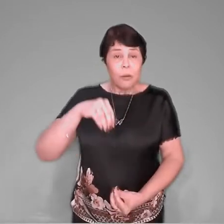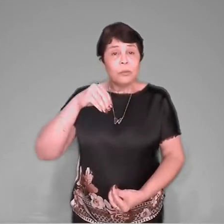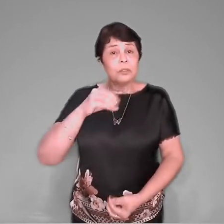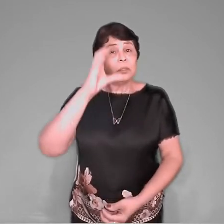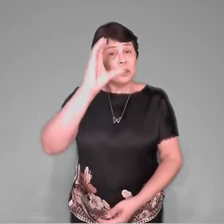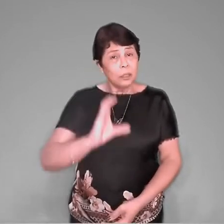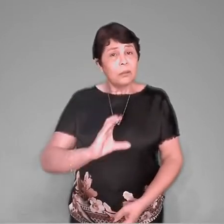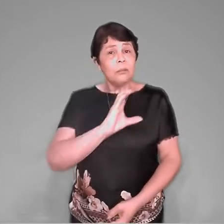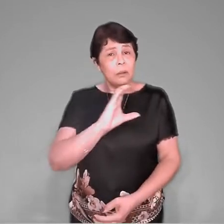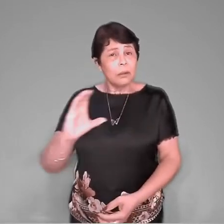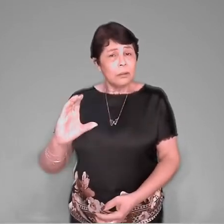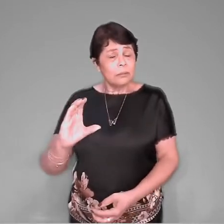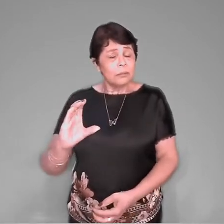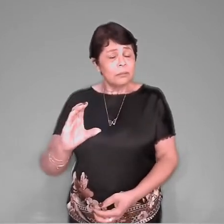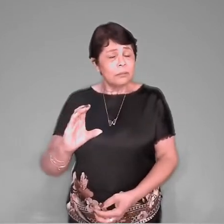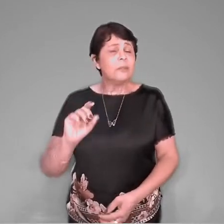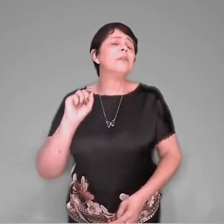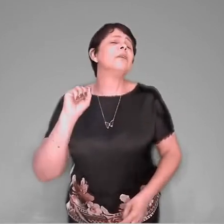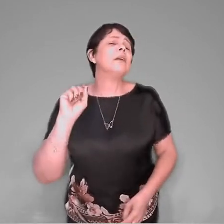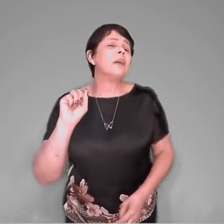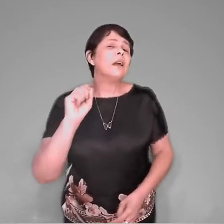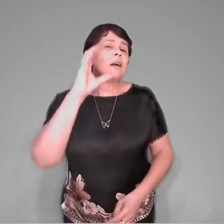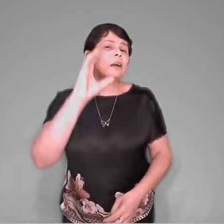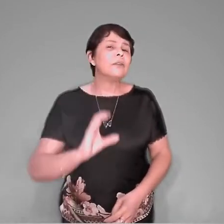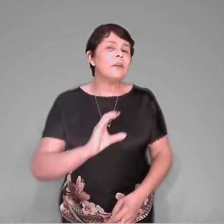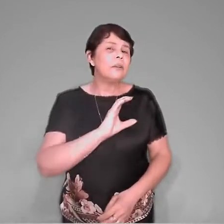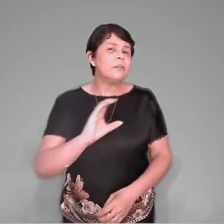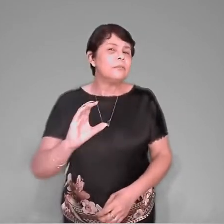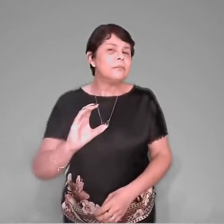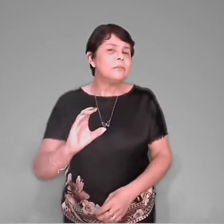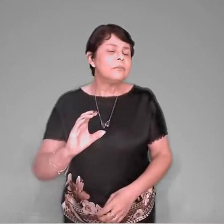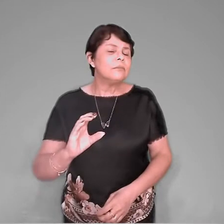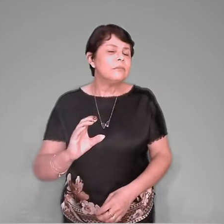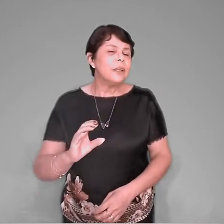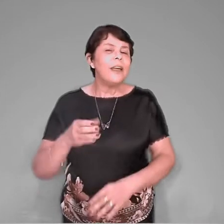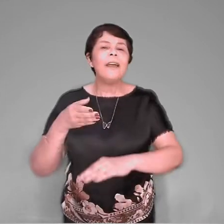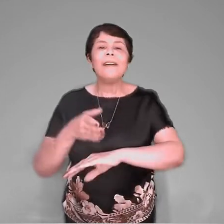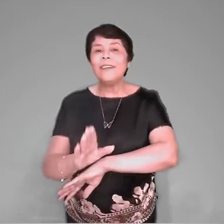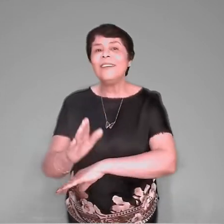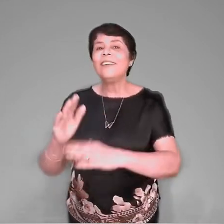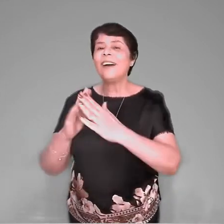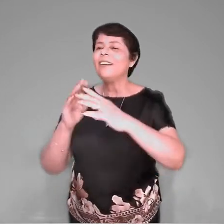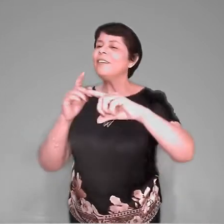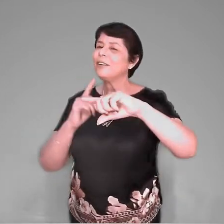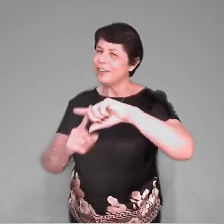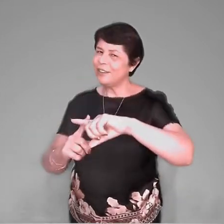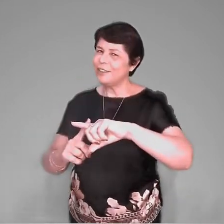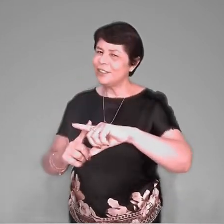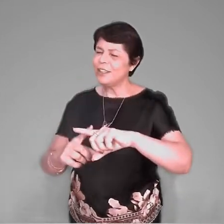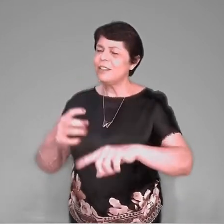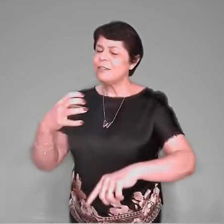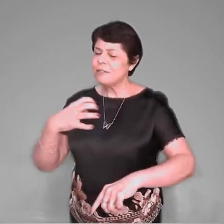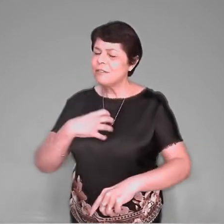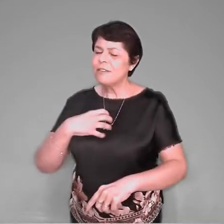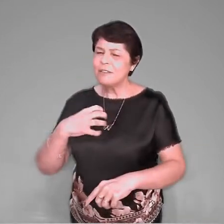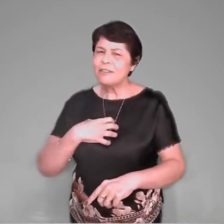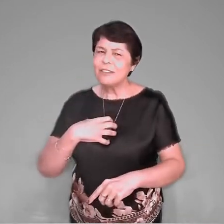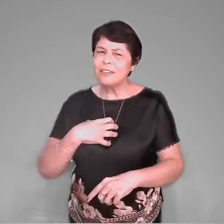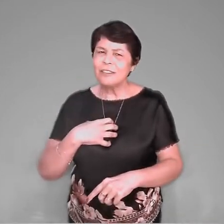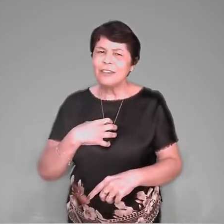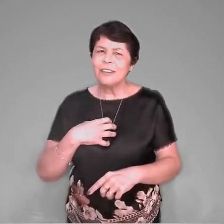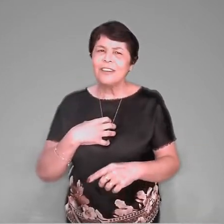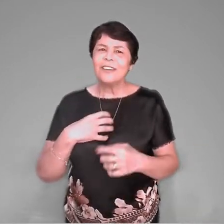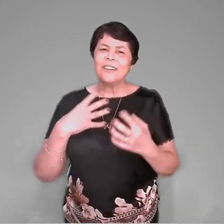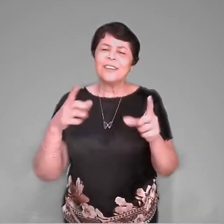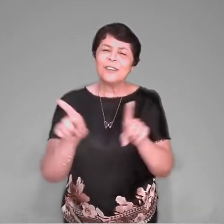missa, e eles não conseguem ser à missa reunidos em outro lugar. E essa coisa de templo é uma coisa da Idade